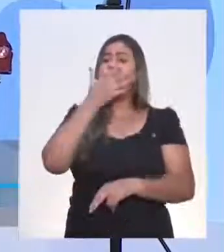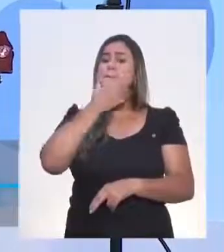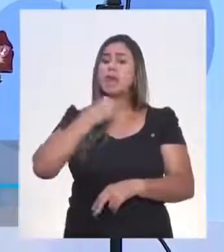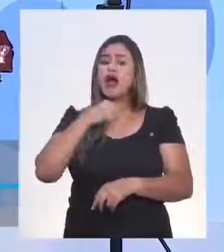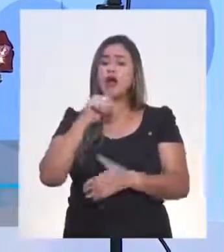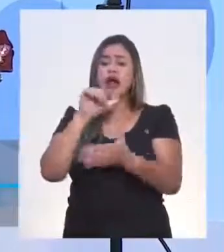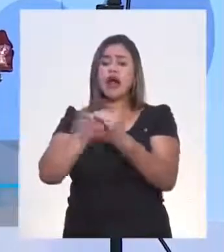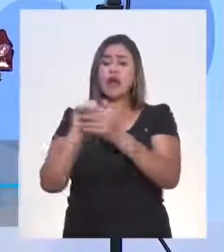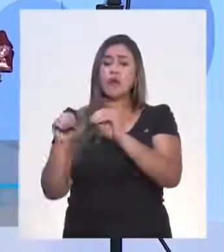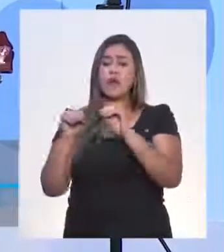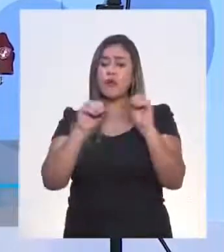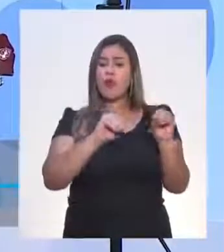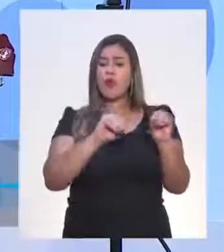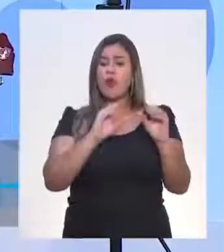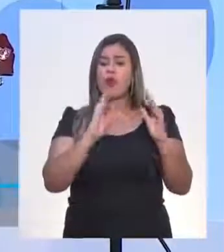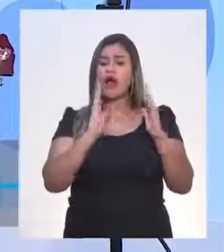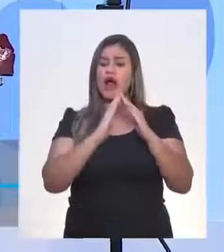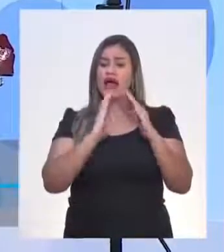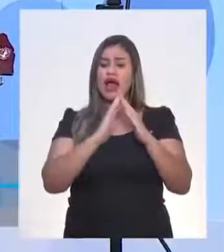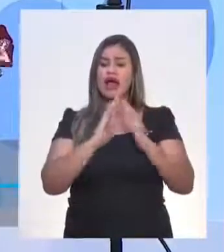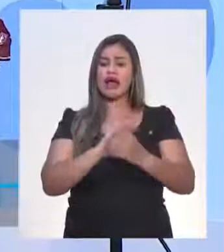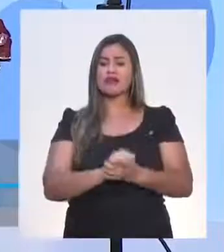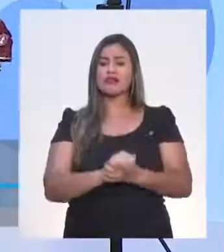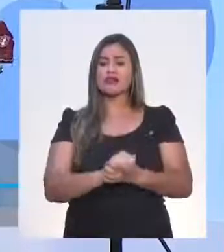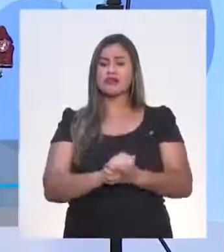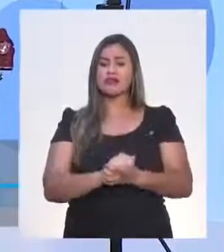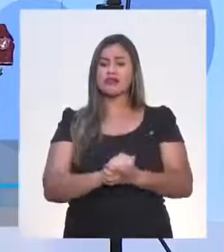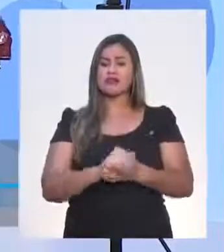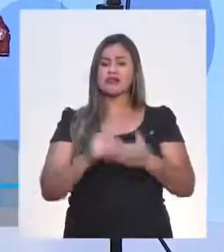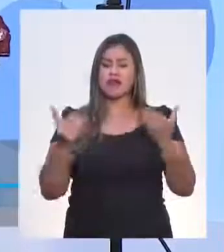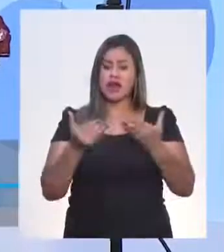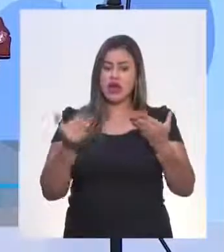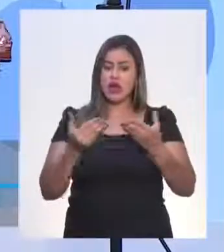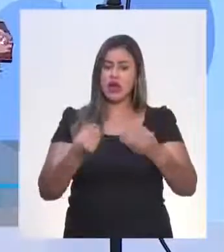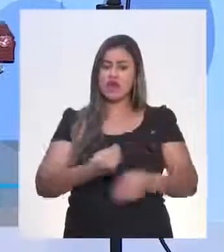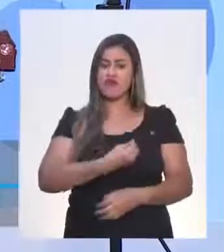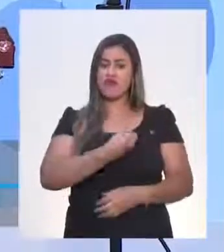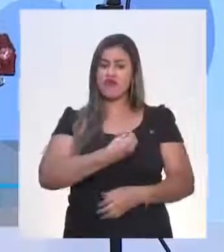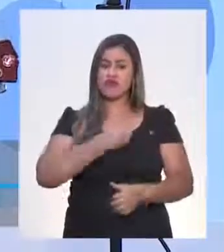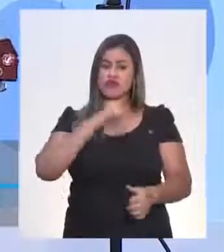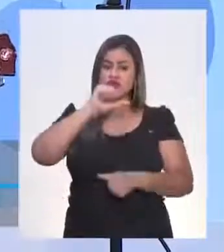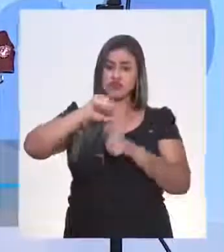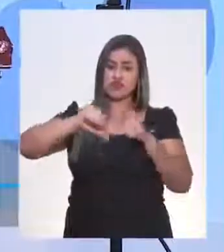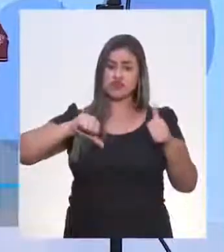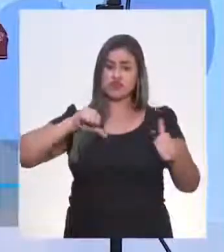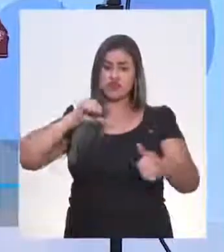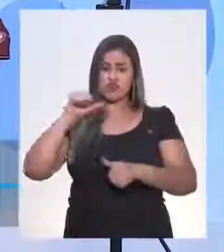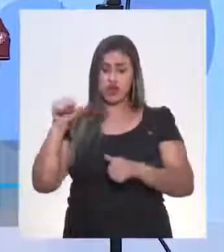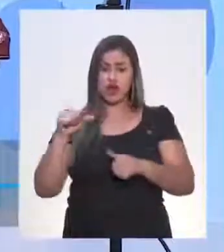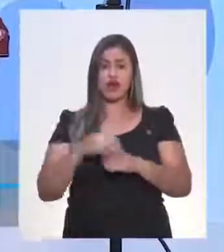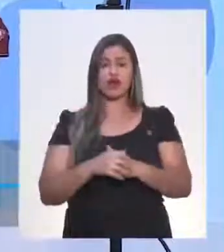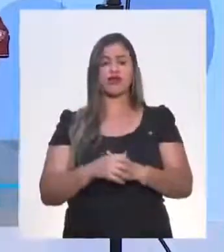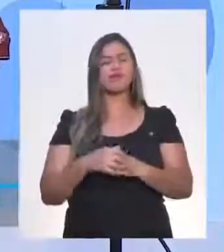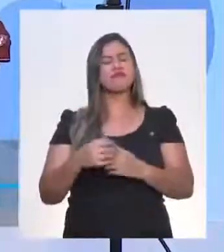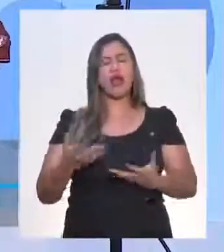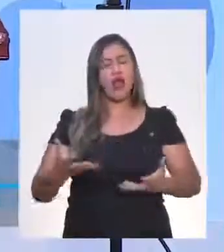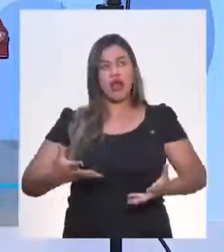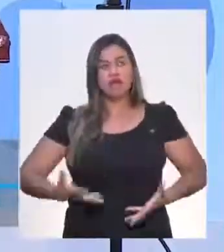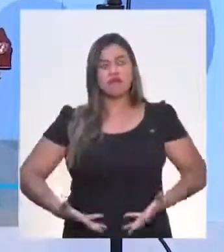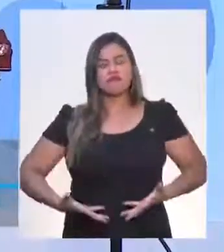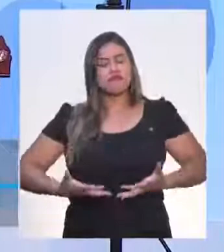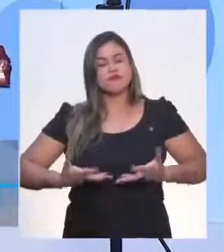aí eu fiquei gente e agora a vida mudou totalmente né aí surgiu uma